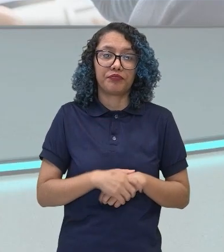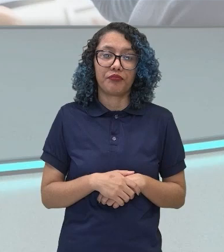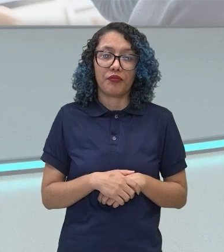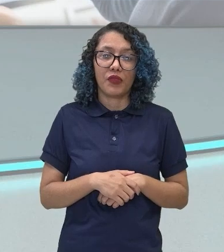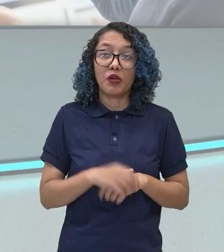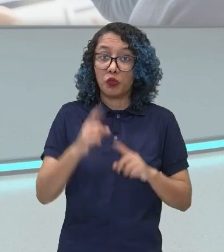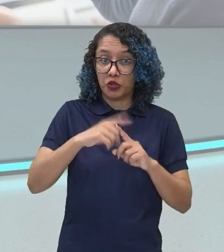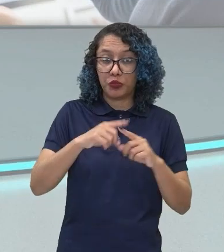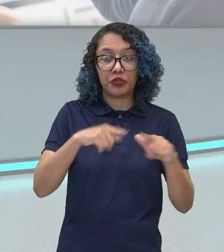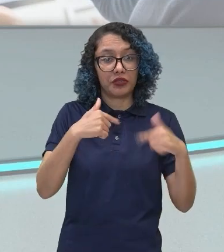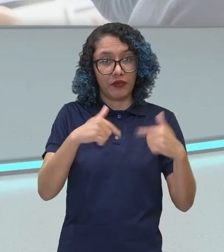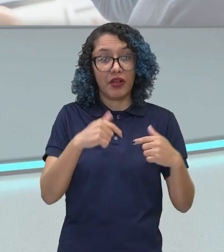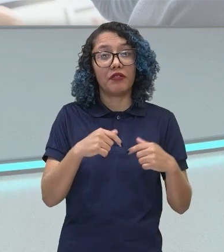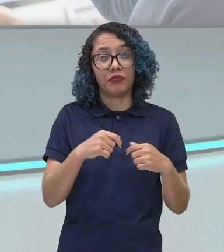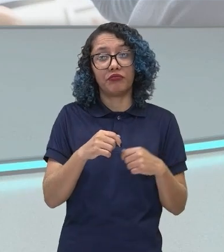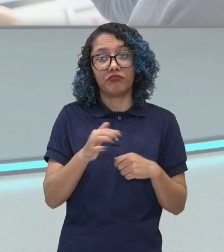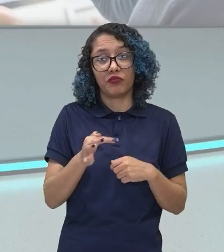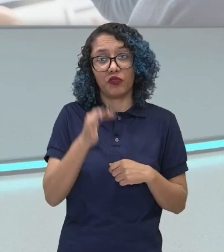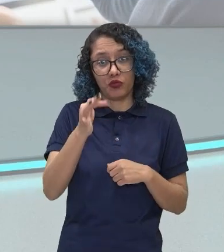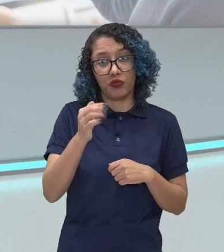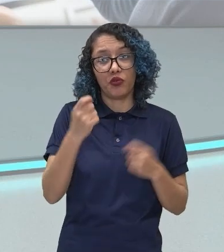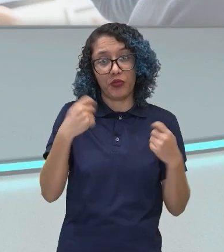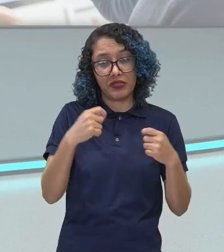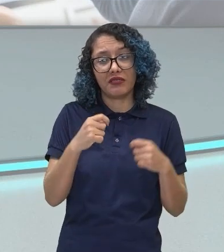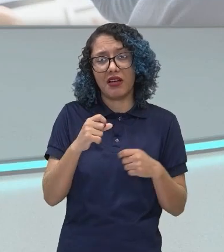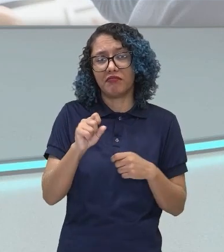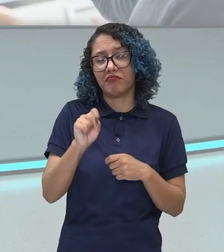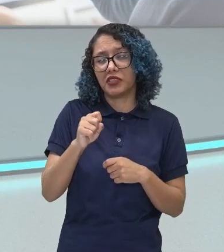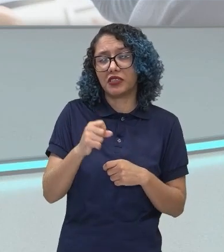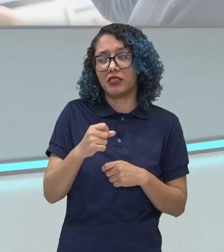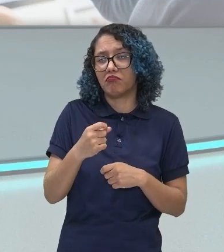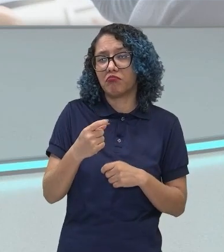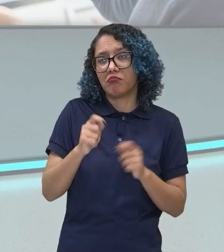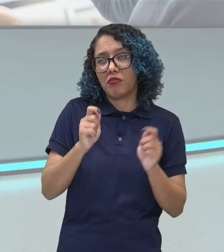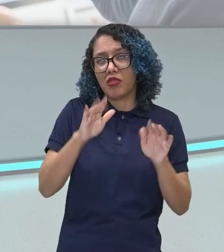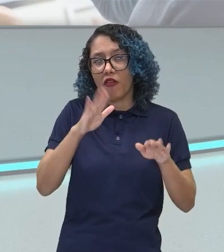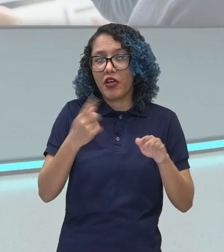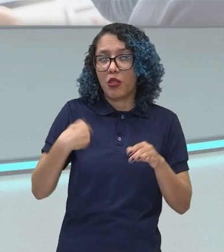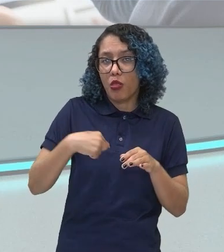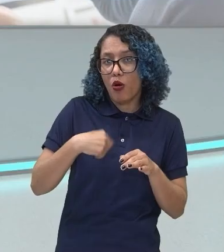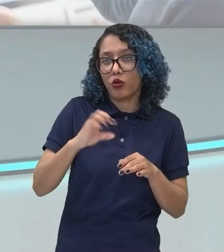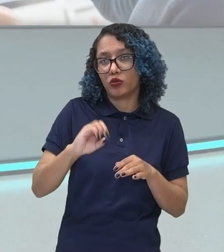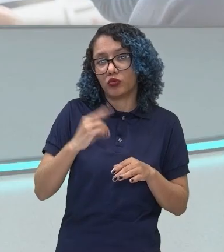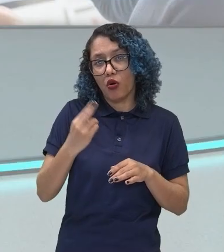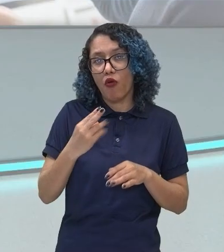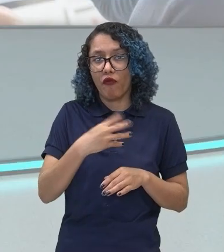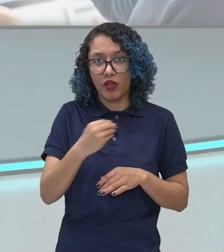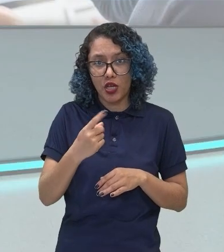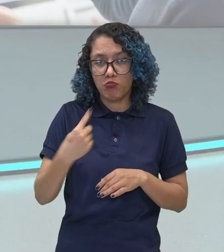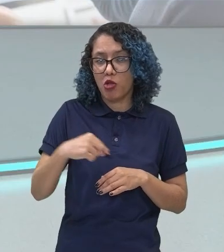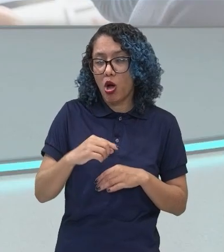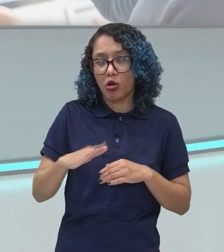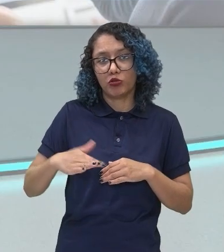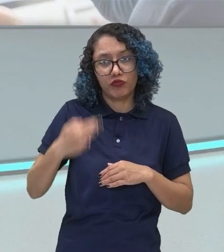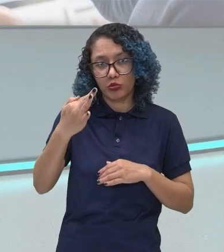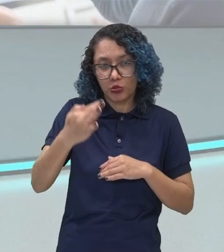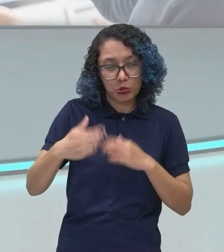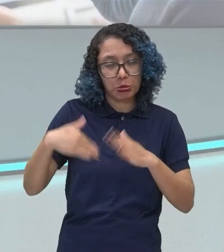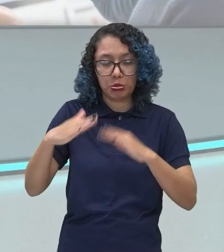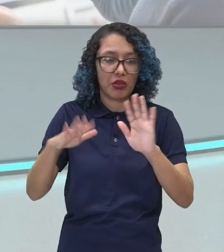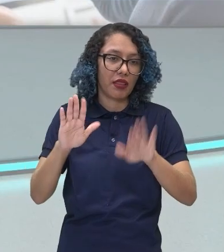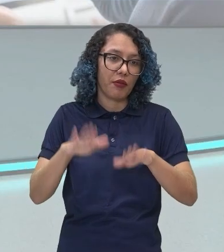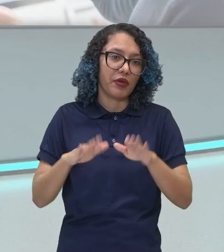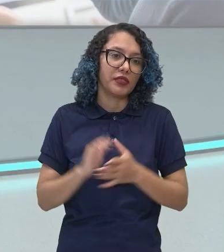ser supridas aí e seremos nós, nossos filhos, enfim, as próximas gerações. Quando a gente fala, então,